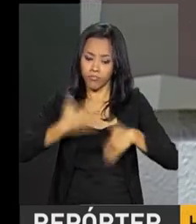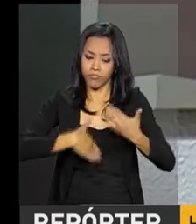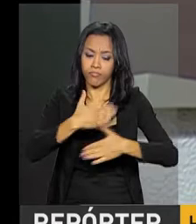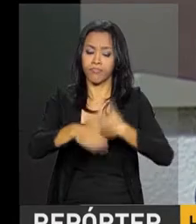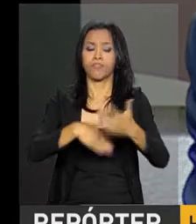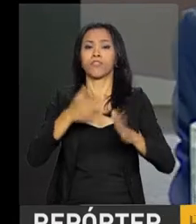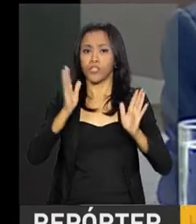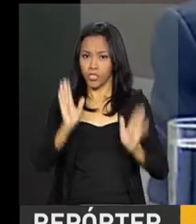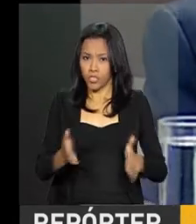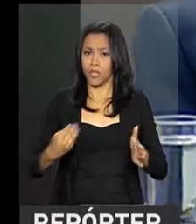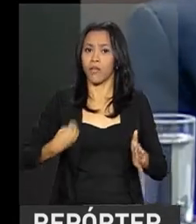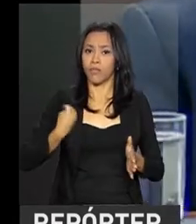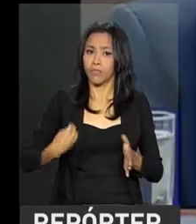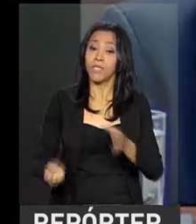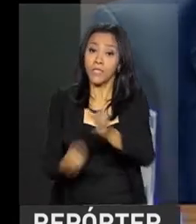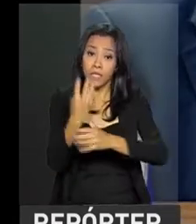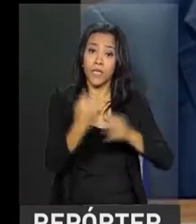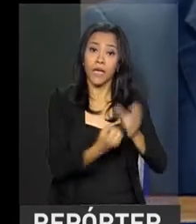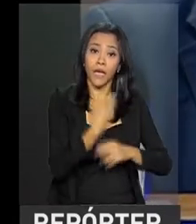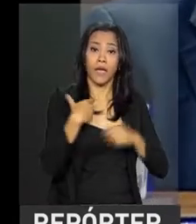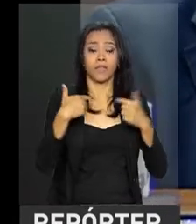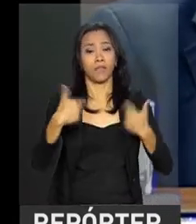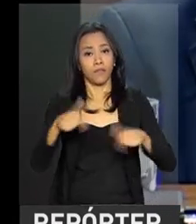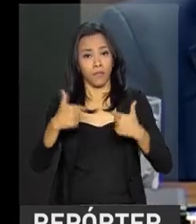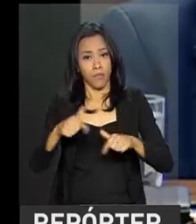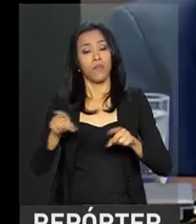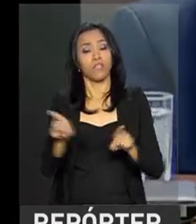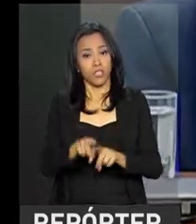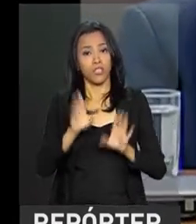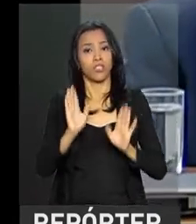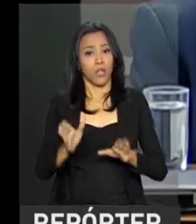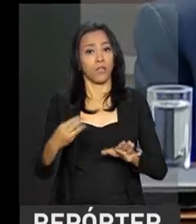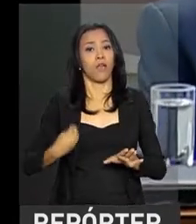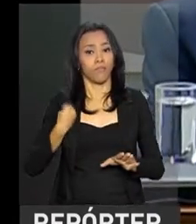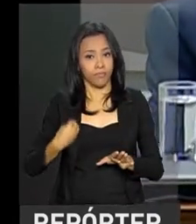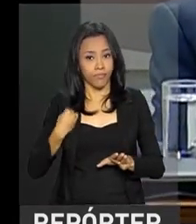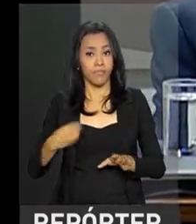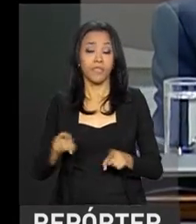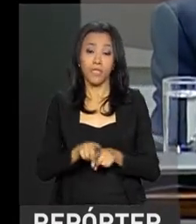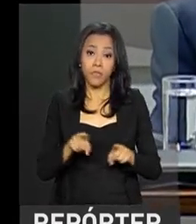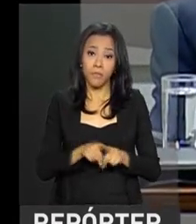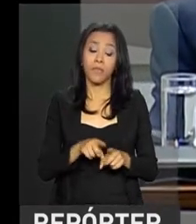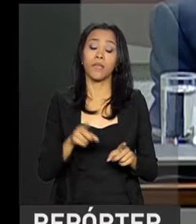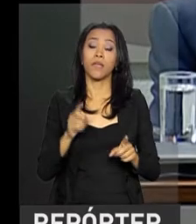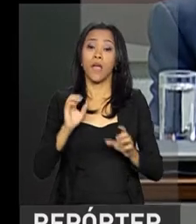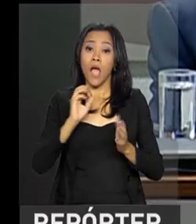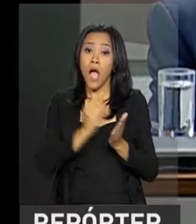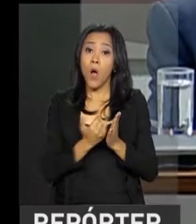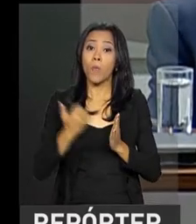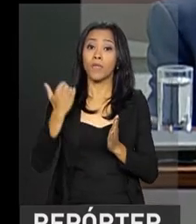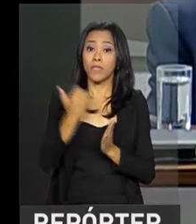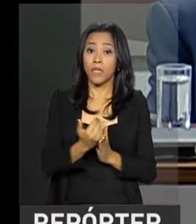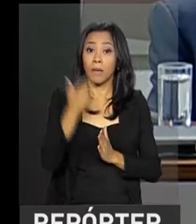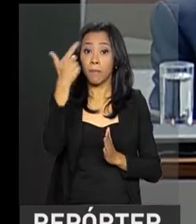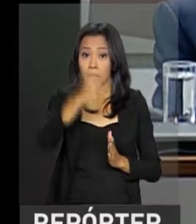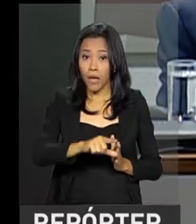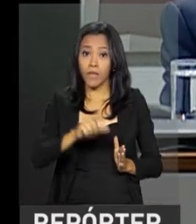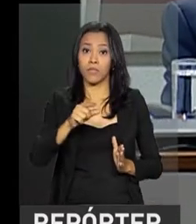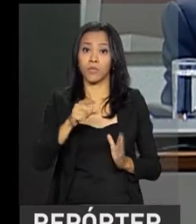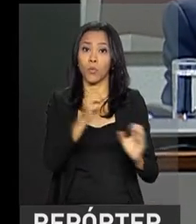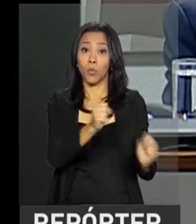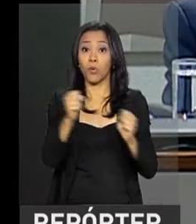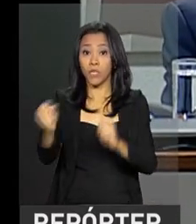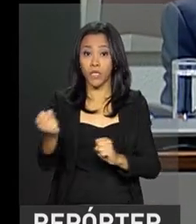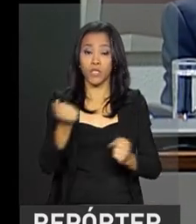emprego está criando a controlar a inflação como está acontecendo e portanto aumentar o poder de compra dos trabalhadores